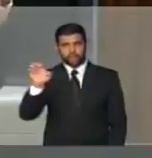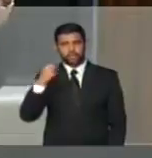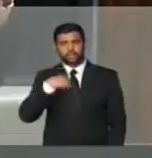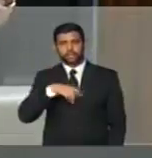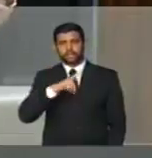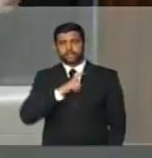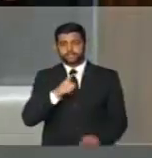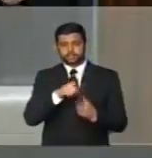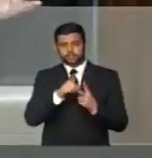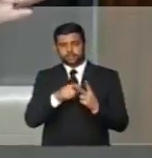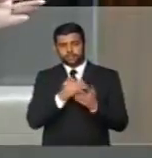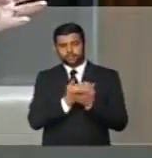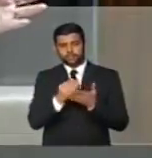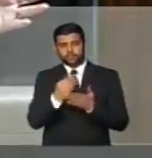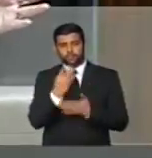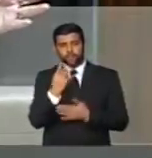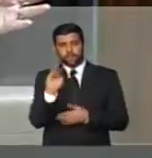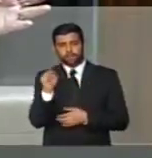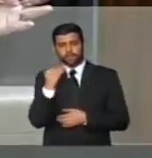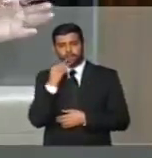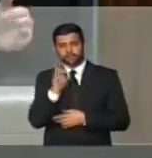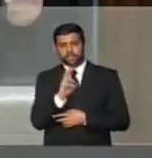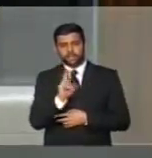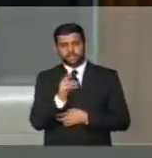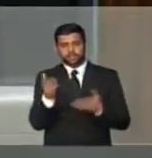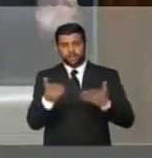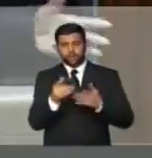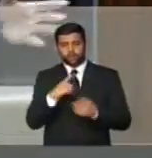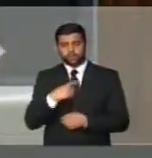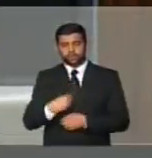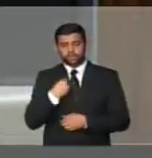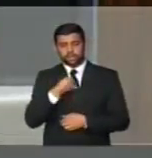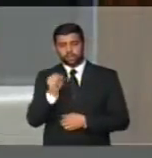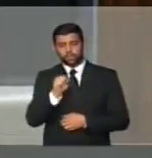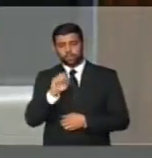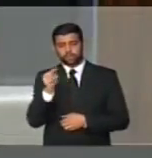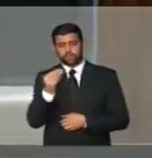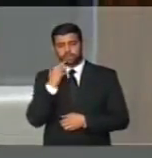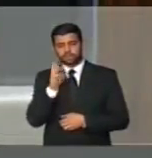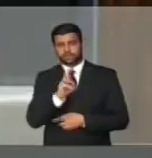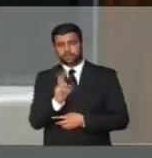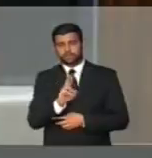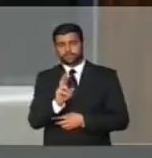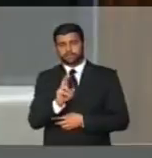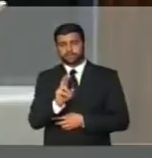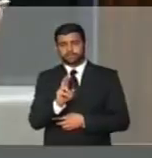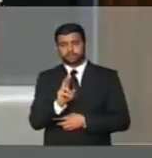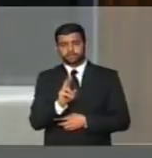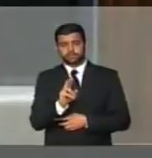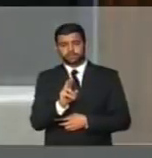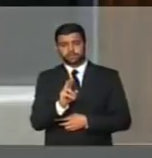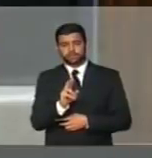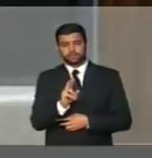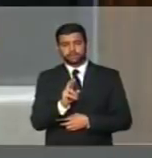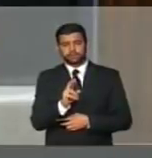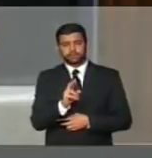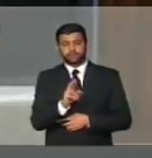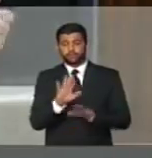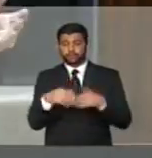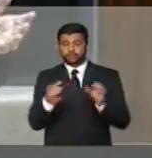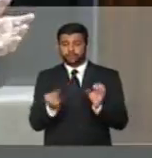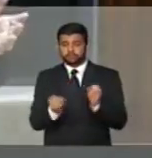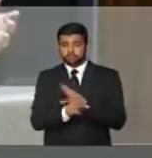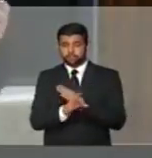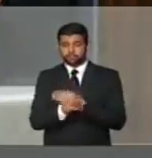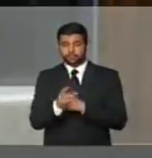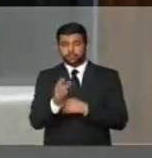dois canais começaram com 4 bilhões de reais. Hoje nós já estamos em 8 bilhões de reais. E quando ficarem prontos,